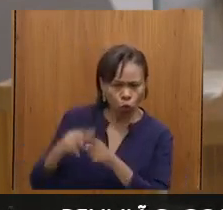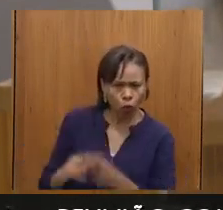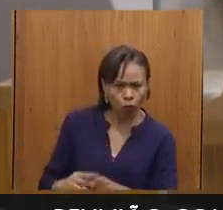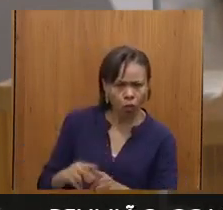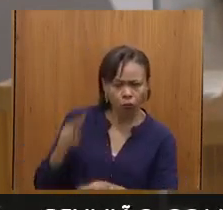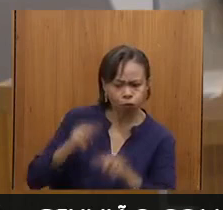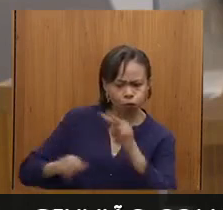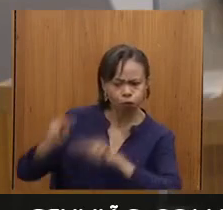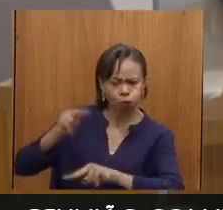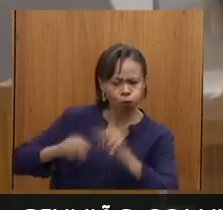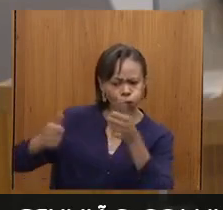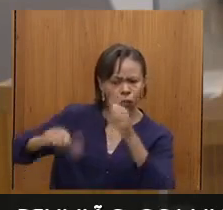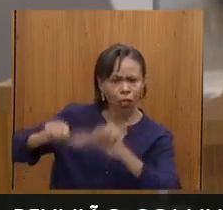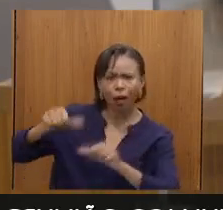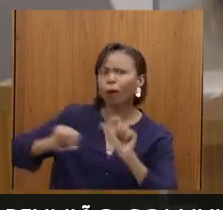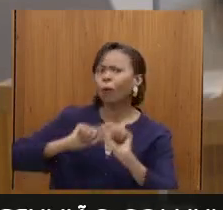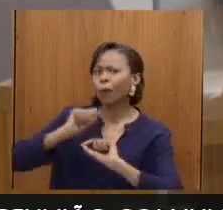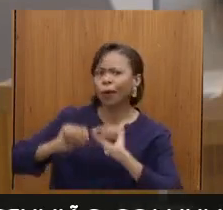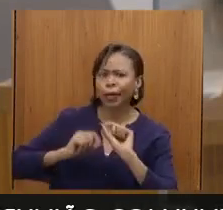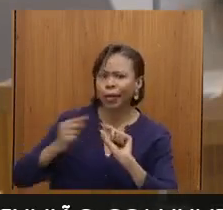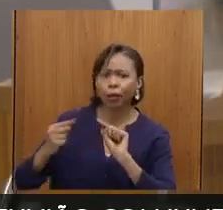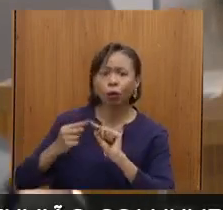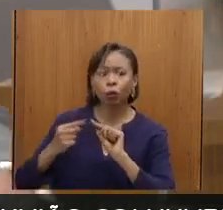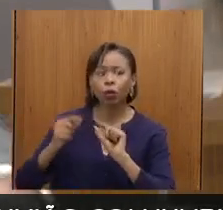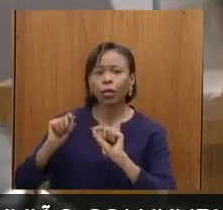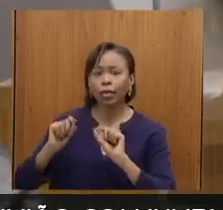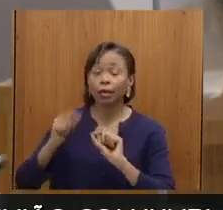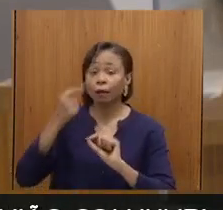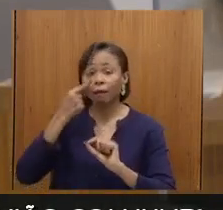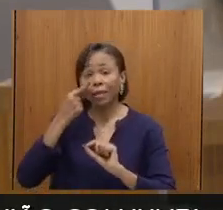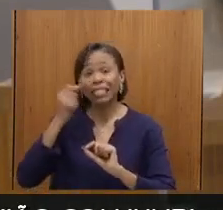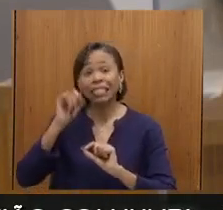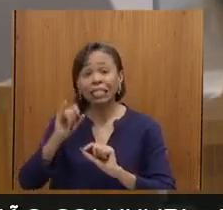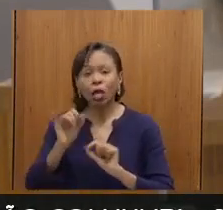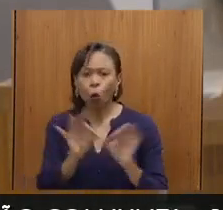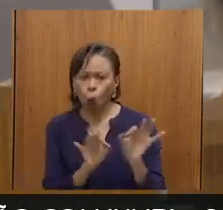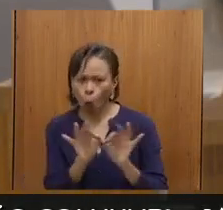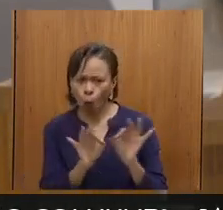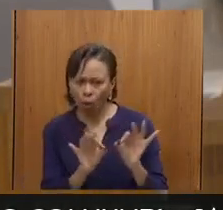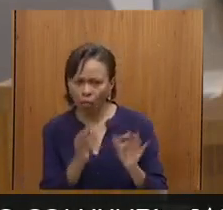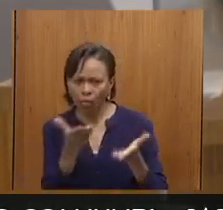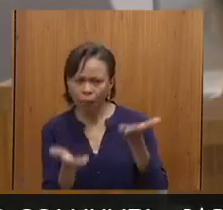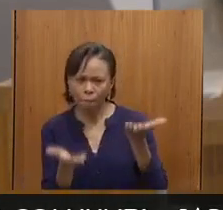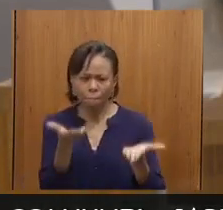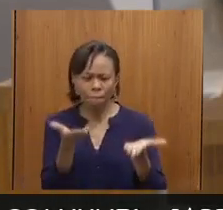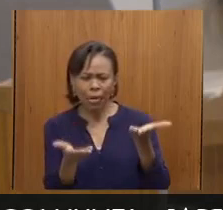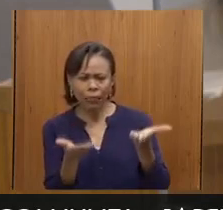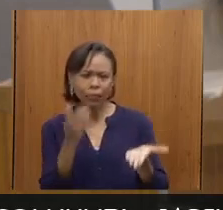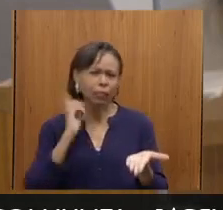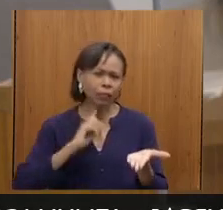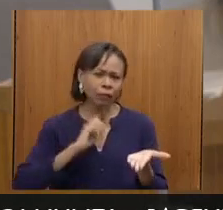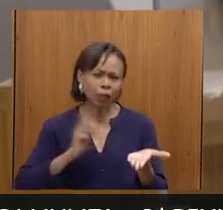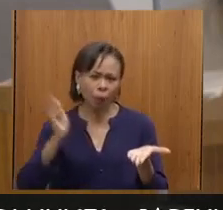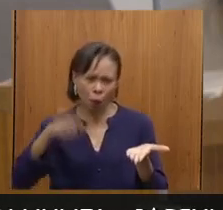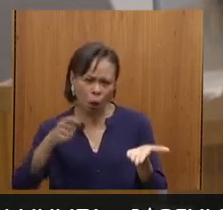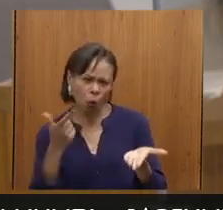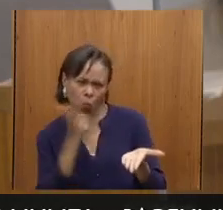olhar se o plano, a balança desenhada pelo Estado de Minas Gerais se equilibra.